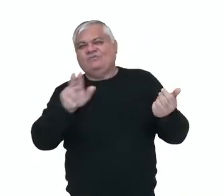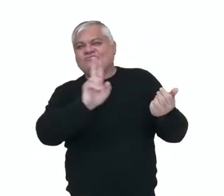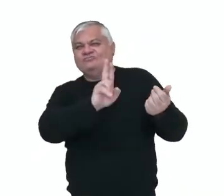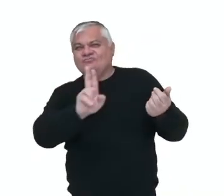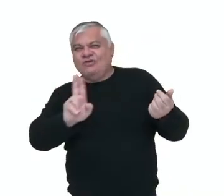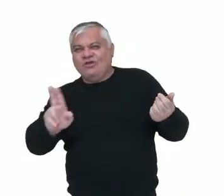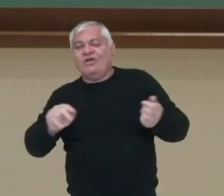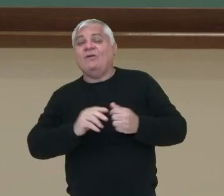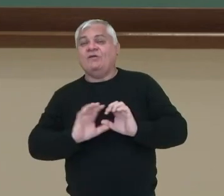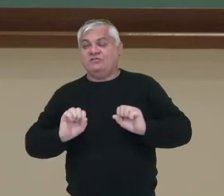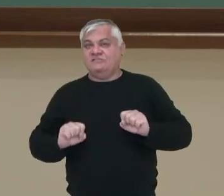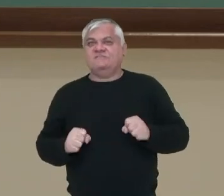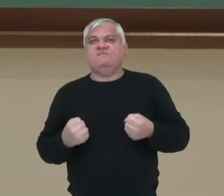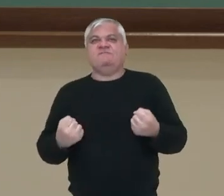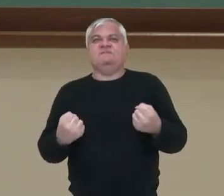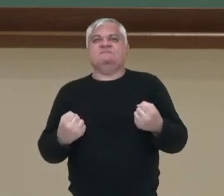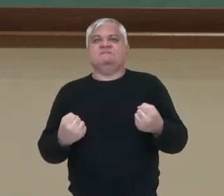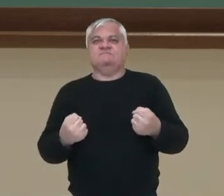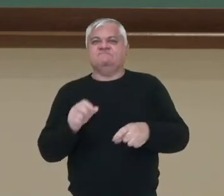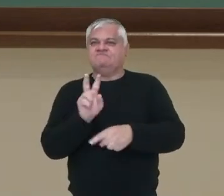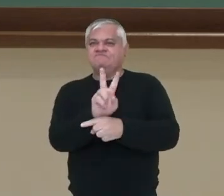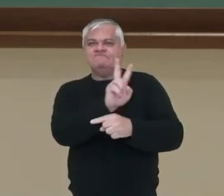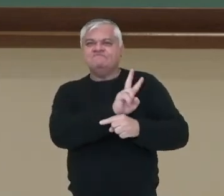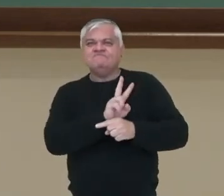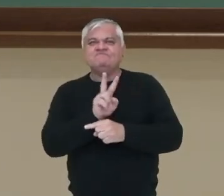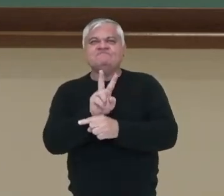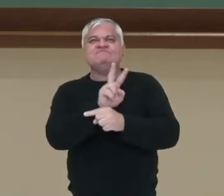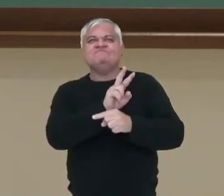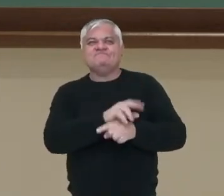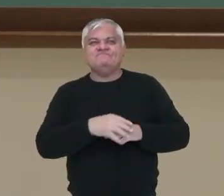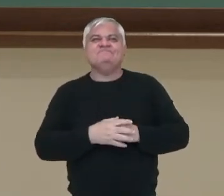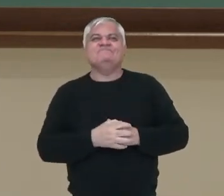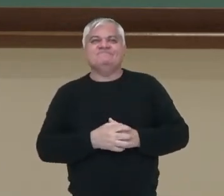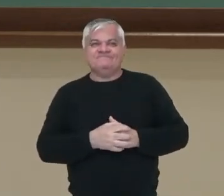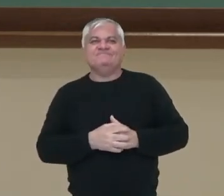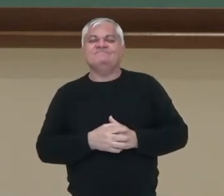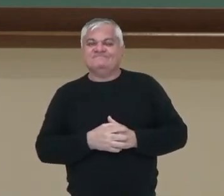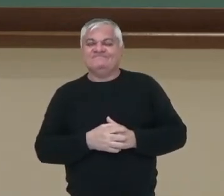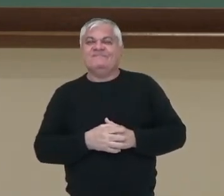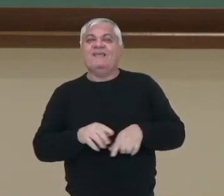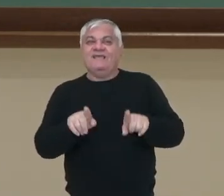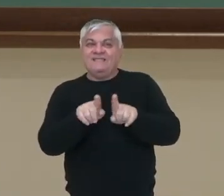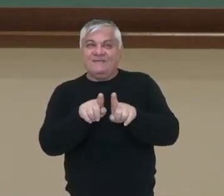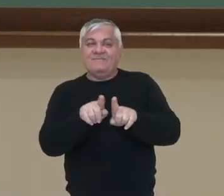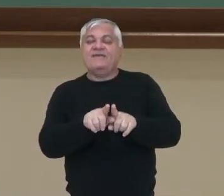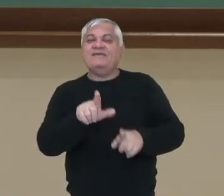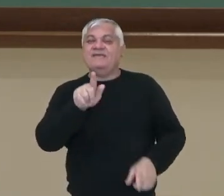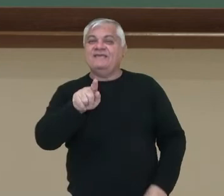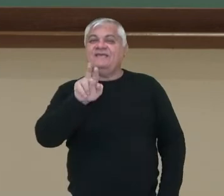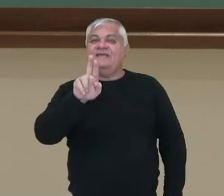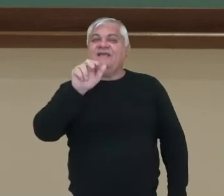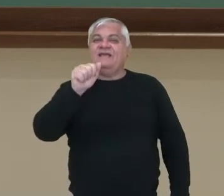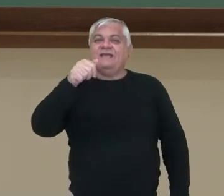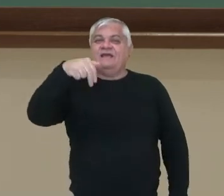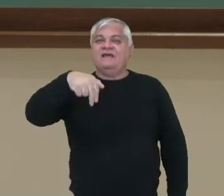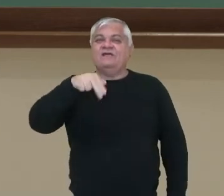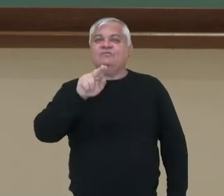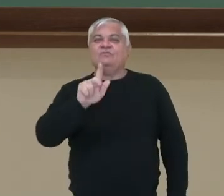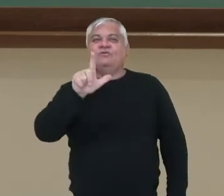são os anticorpos, né, de fato. A gente tem os granulócitos também, que tem esse nome porque eles parecem são várias,